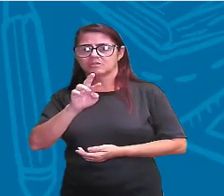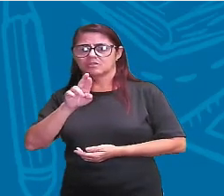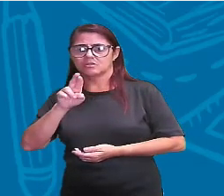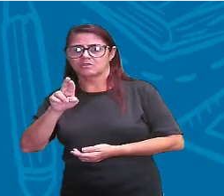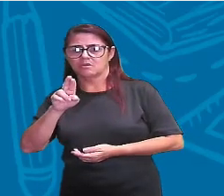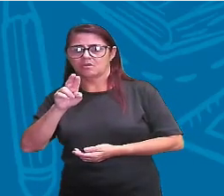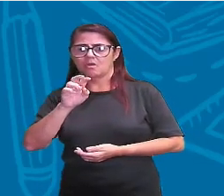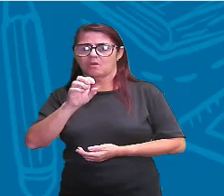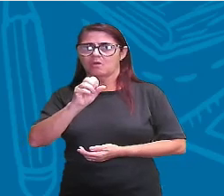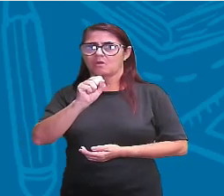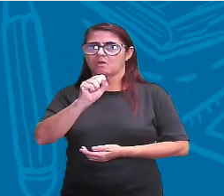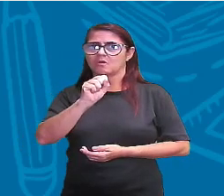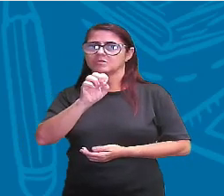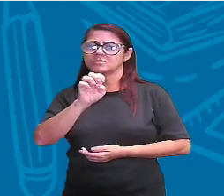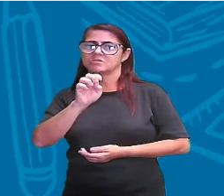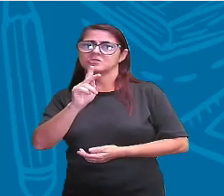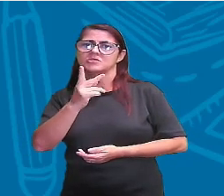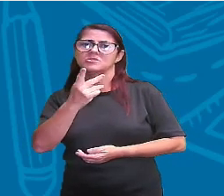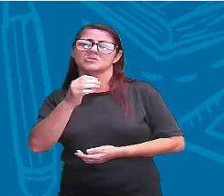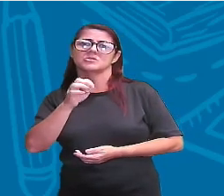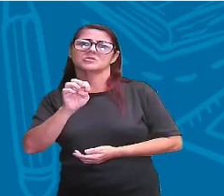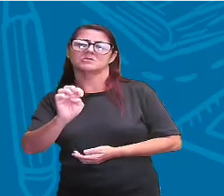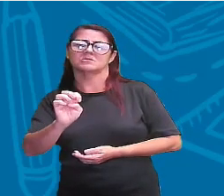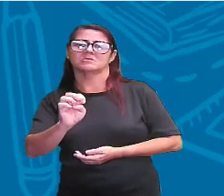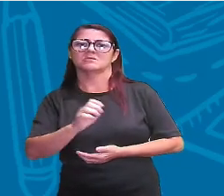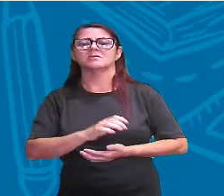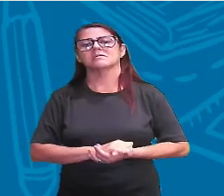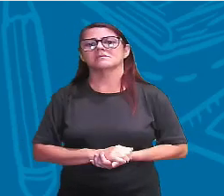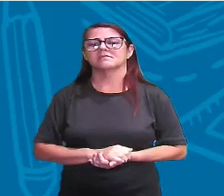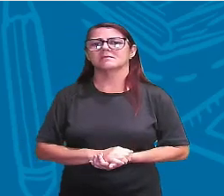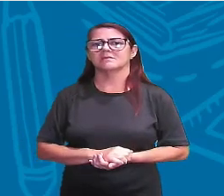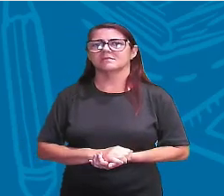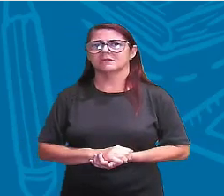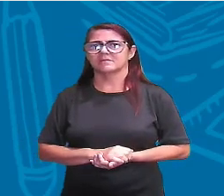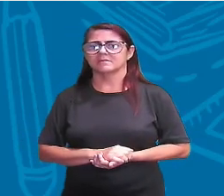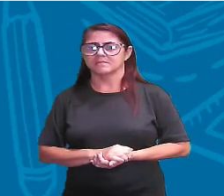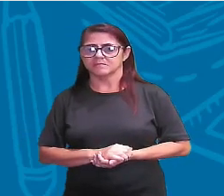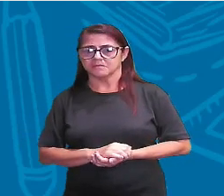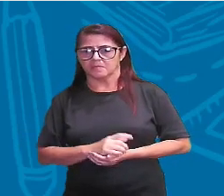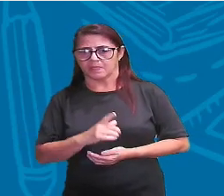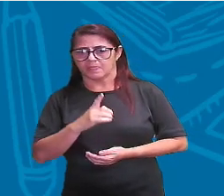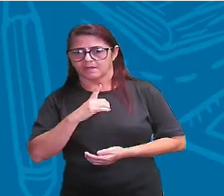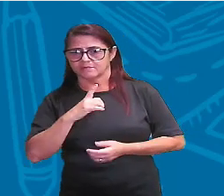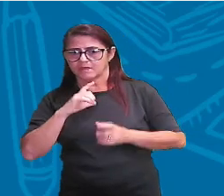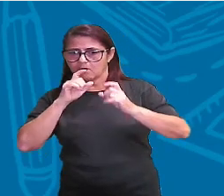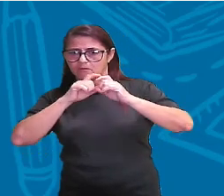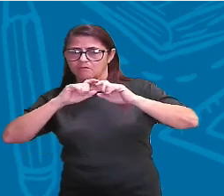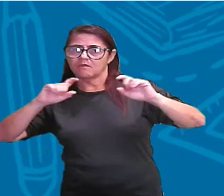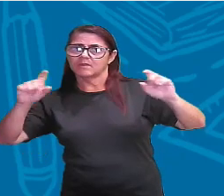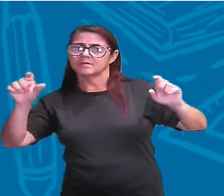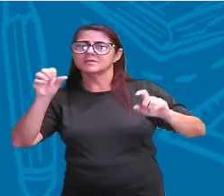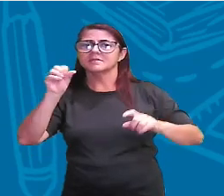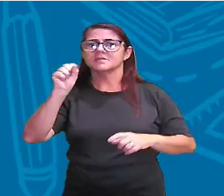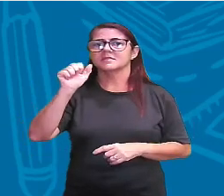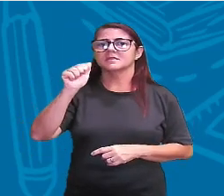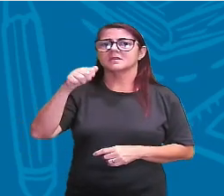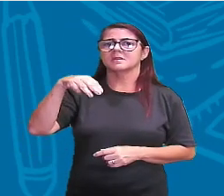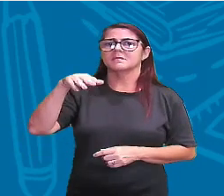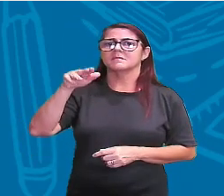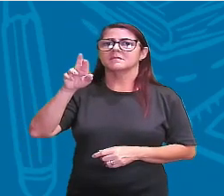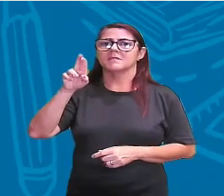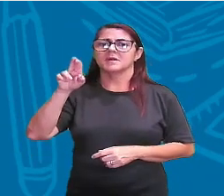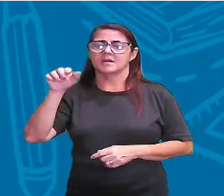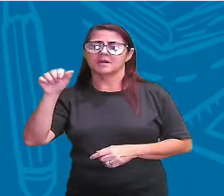she. Então, vai pensando aí. Segunda, Samara is my teacher and I like...